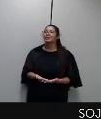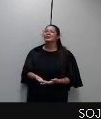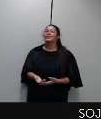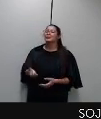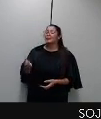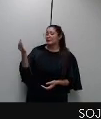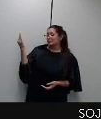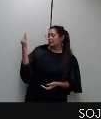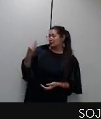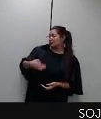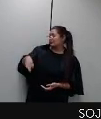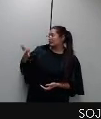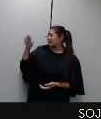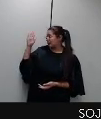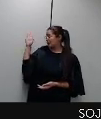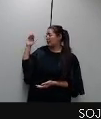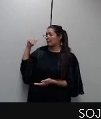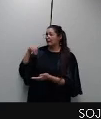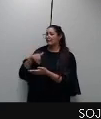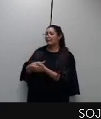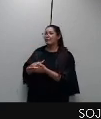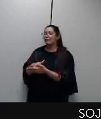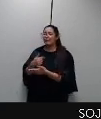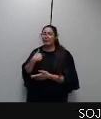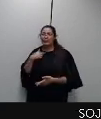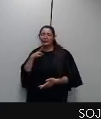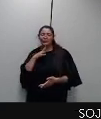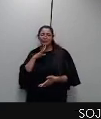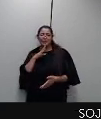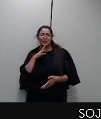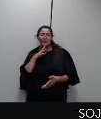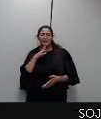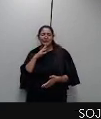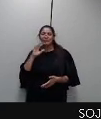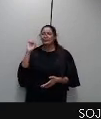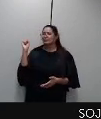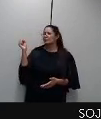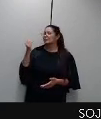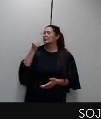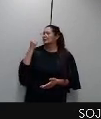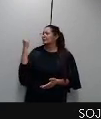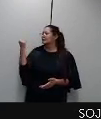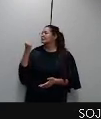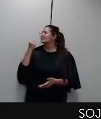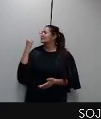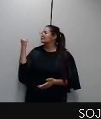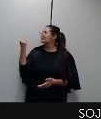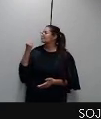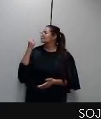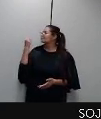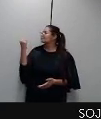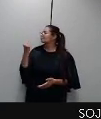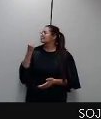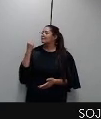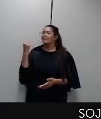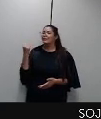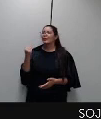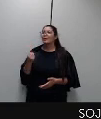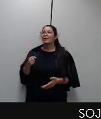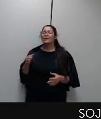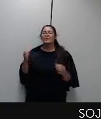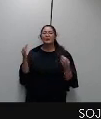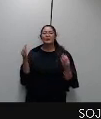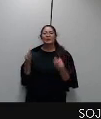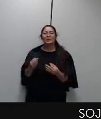gosto não conheço do agravo para não conhecer do resp pois o acórdão recorrido